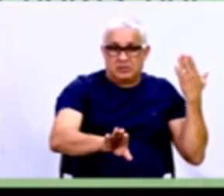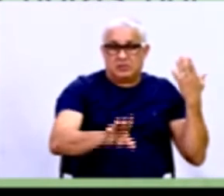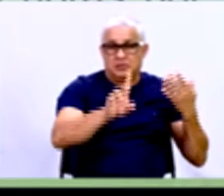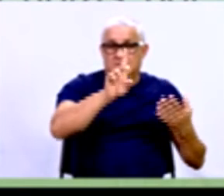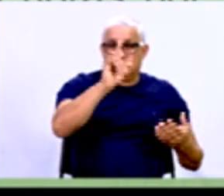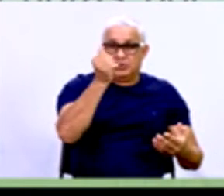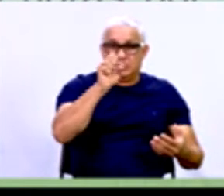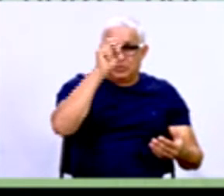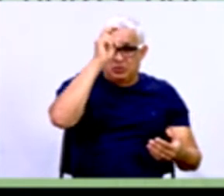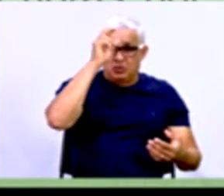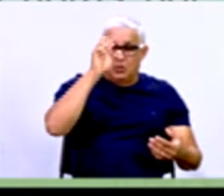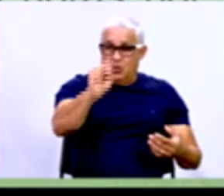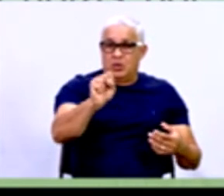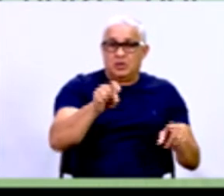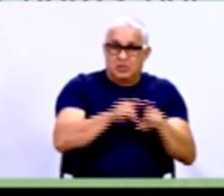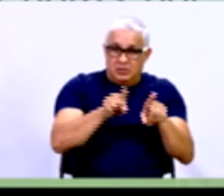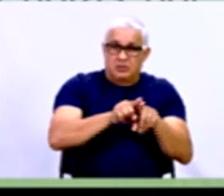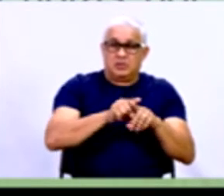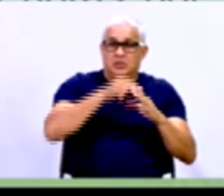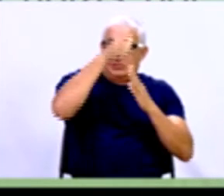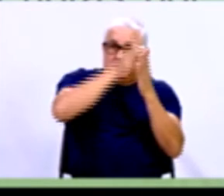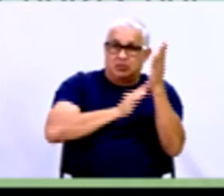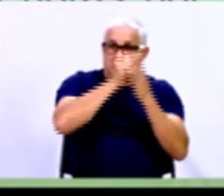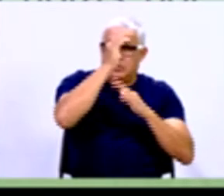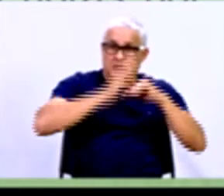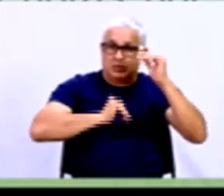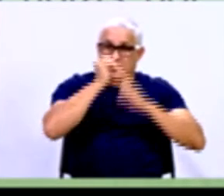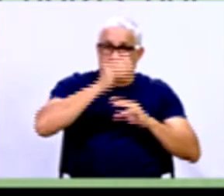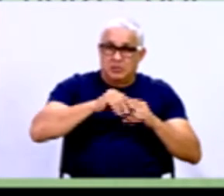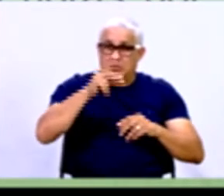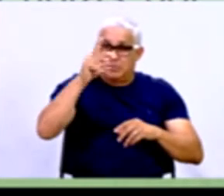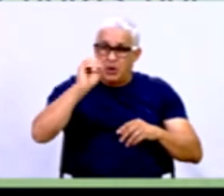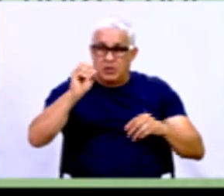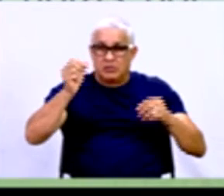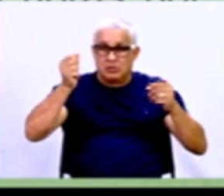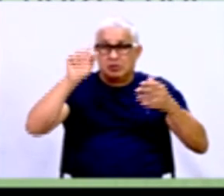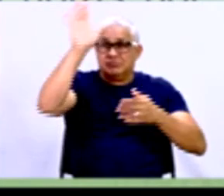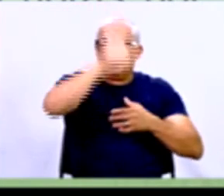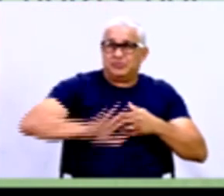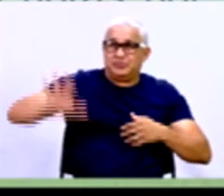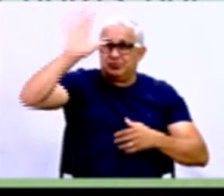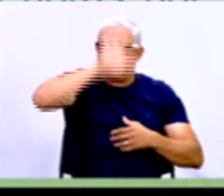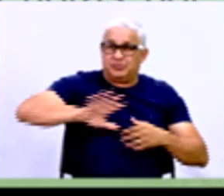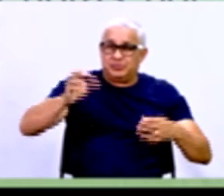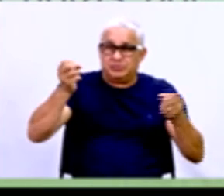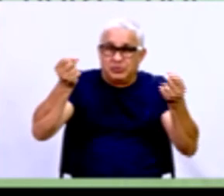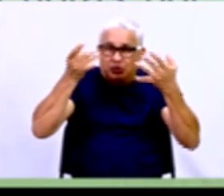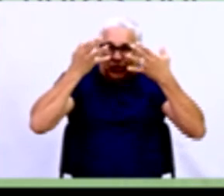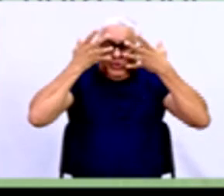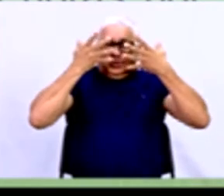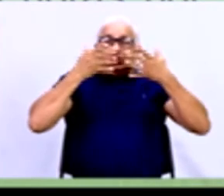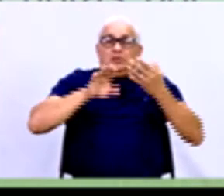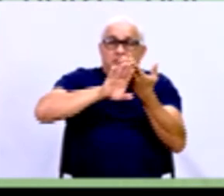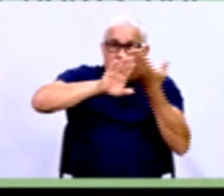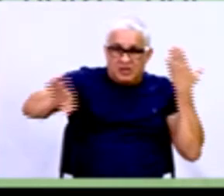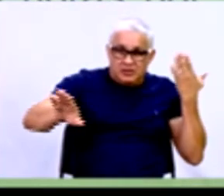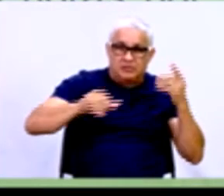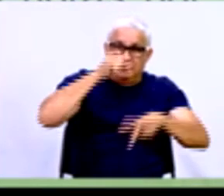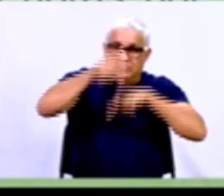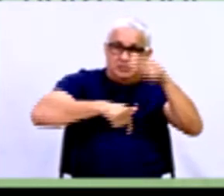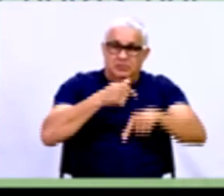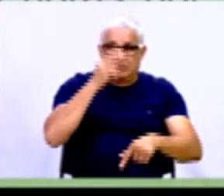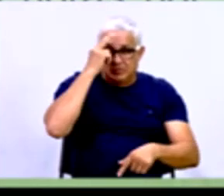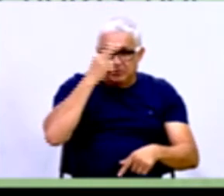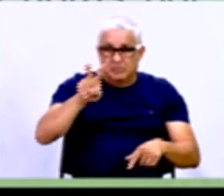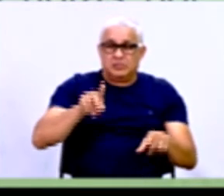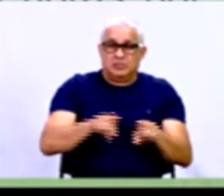Um pintor teve seu olho direito atingido por poeira quando lixava a parede e ficou afastado das atividades por 2 dias.